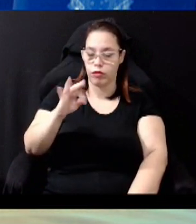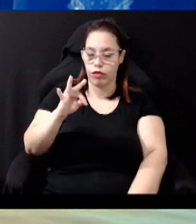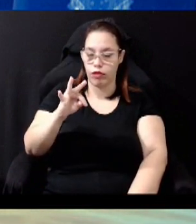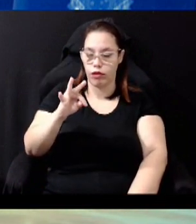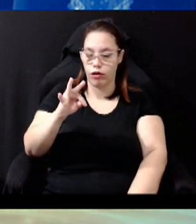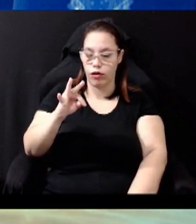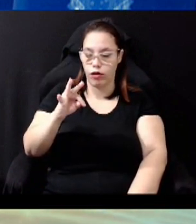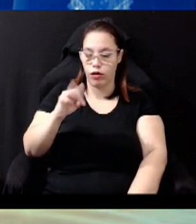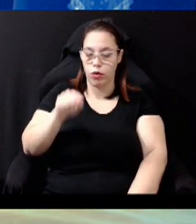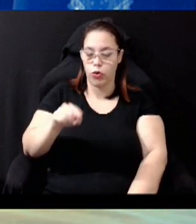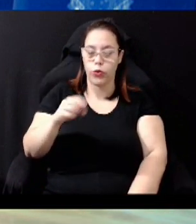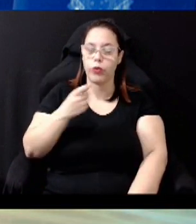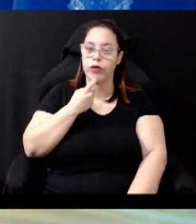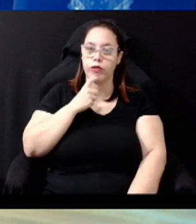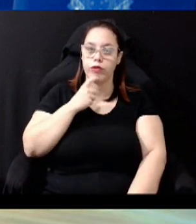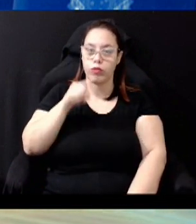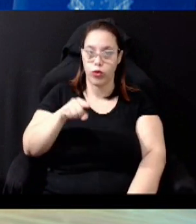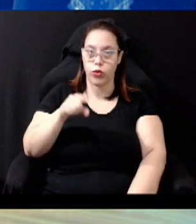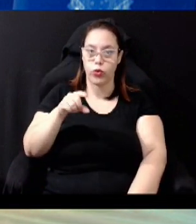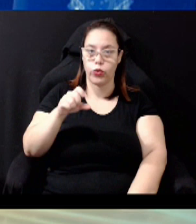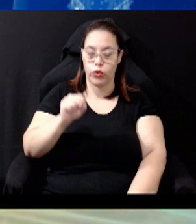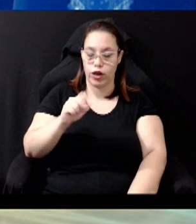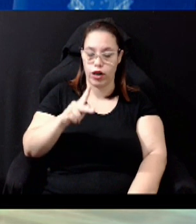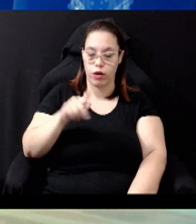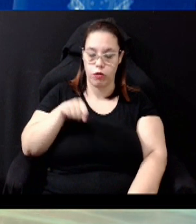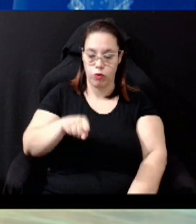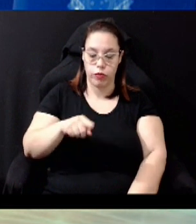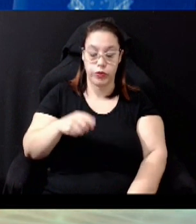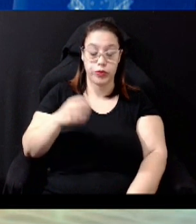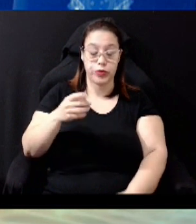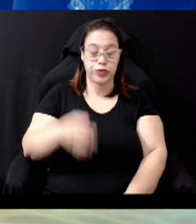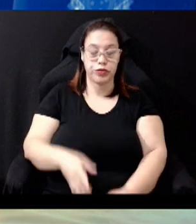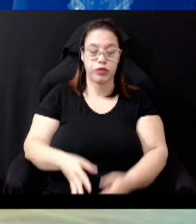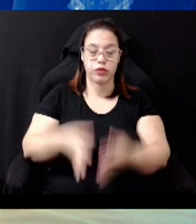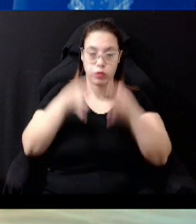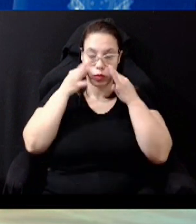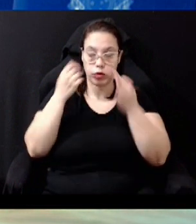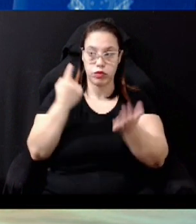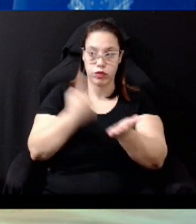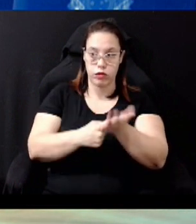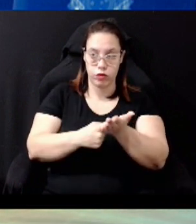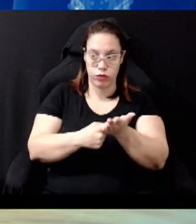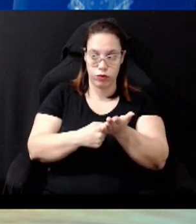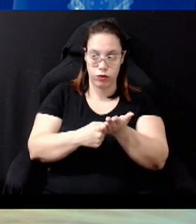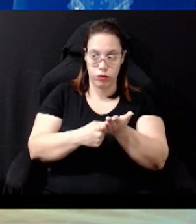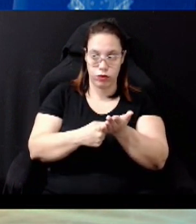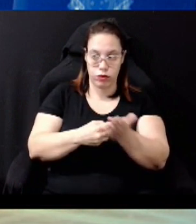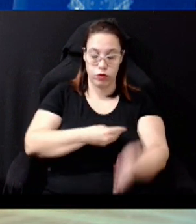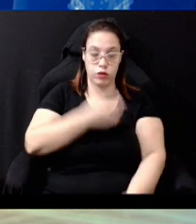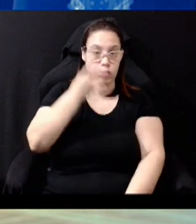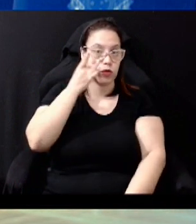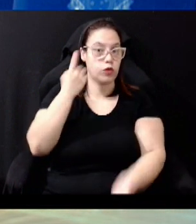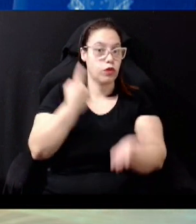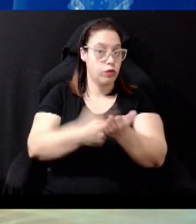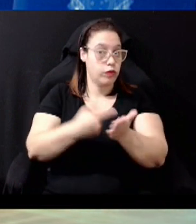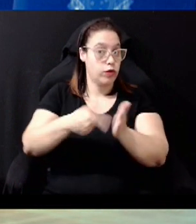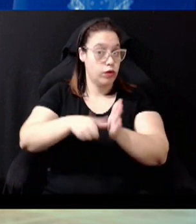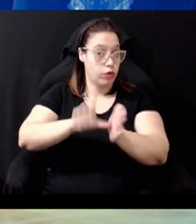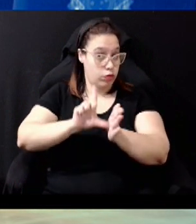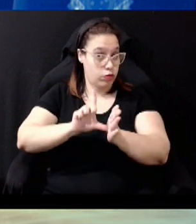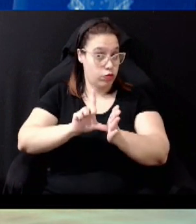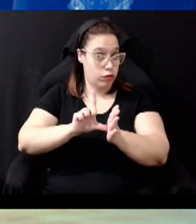cepat.campinas.sp.gov.br. Lembrando que o atendimento presencial do CEPAT é realizado mediante agendamento prévio pelo